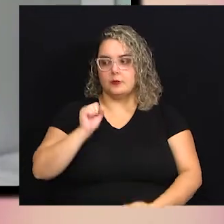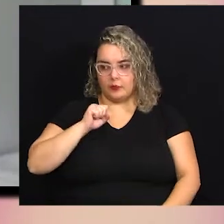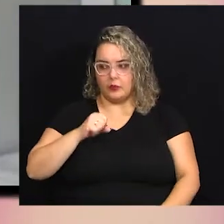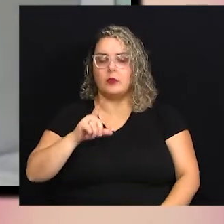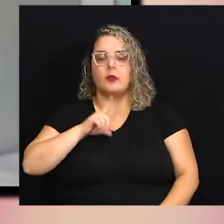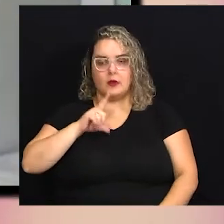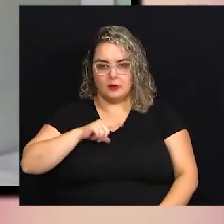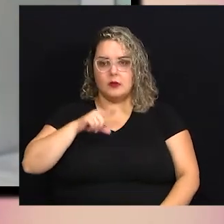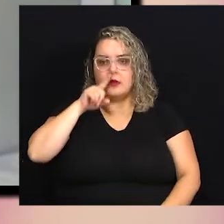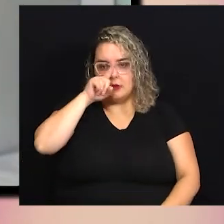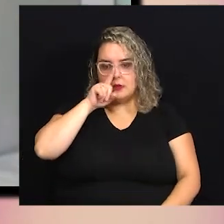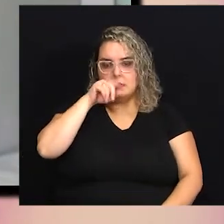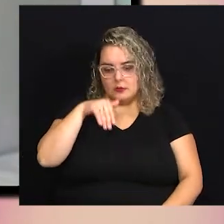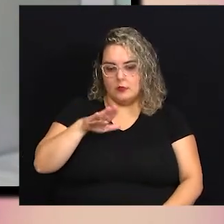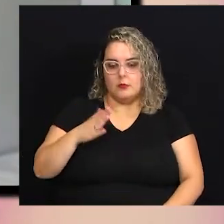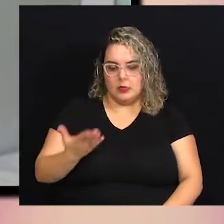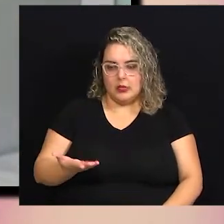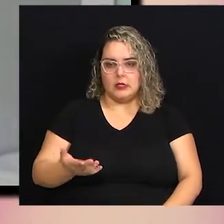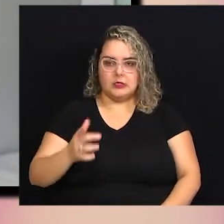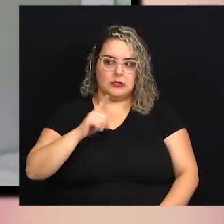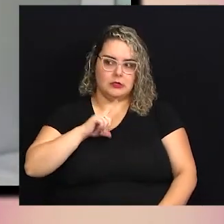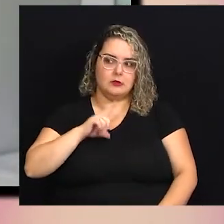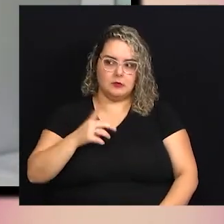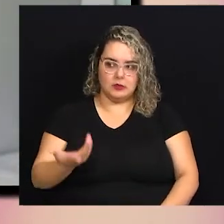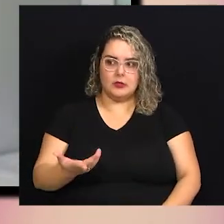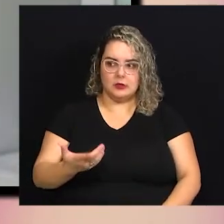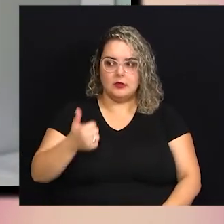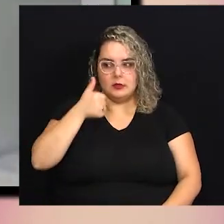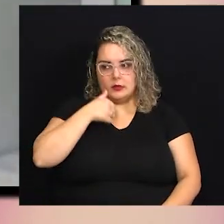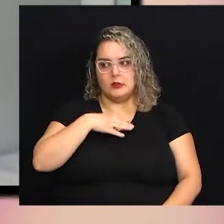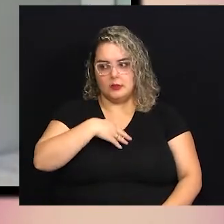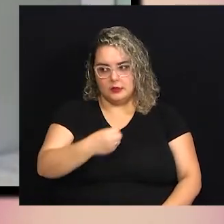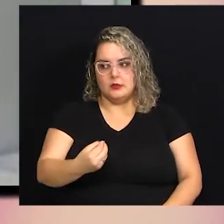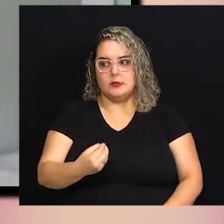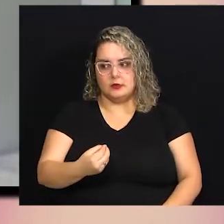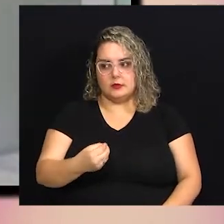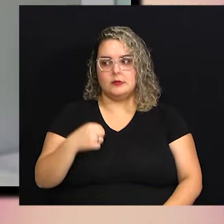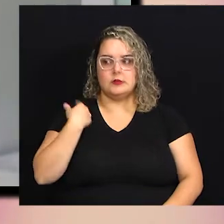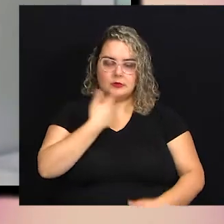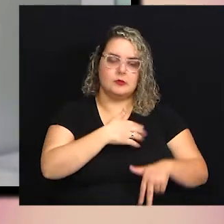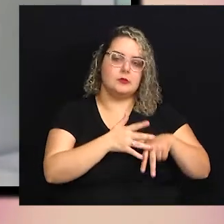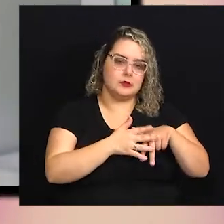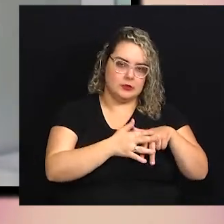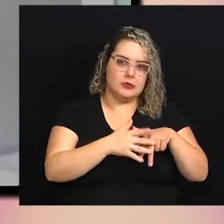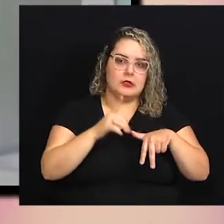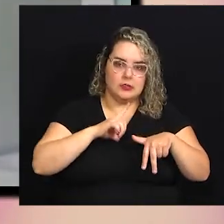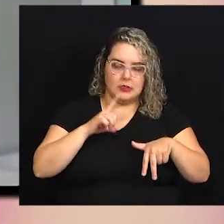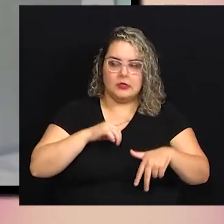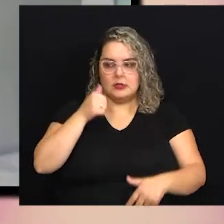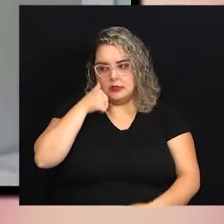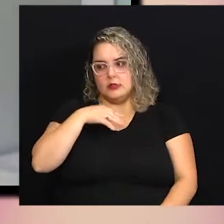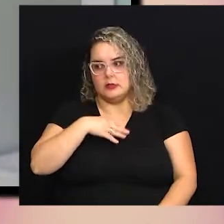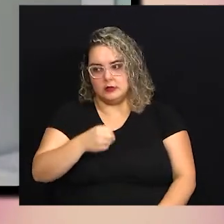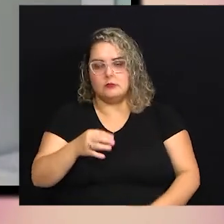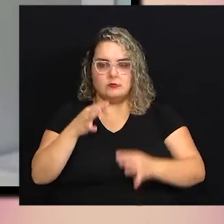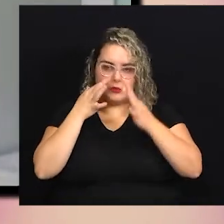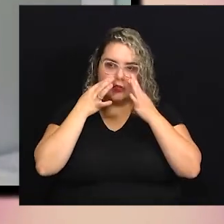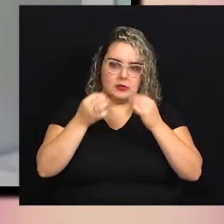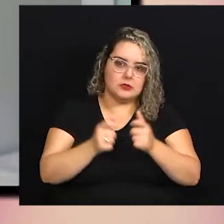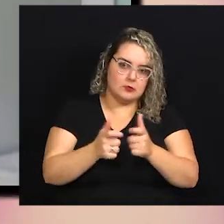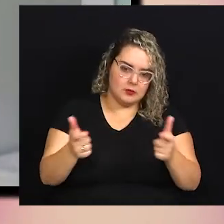mas sim, tem mais risco, então a gente acaba tendo, né, nas filhas das nossas pacientes, a gente acaba tendo